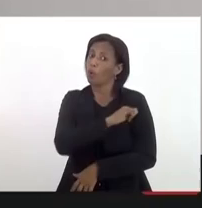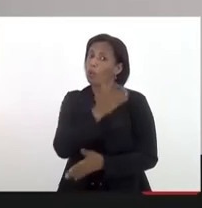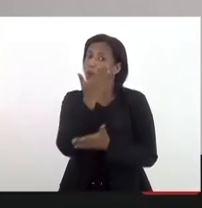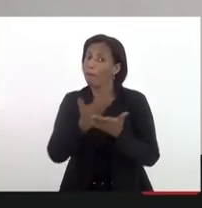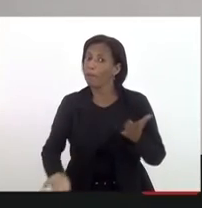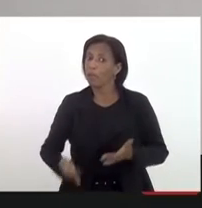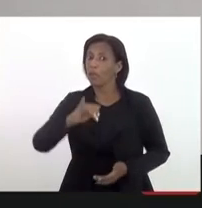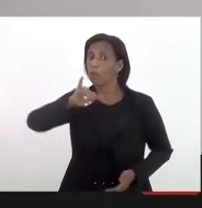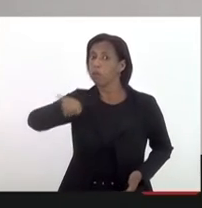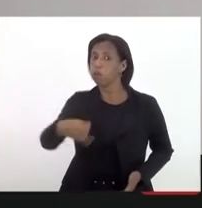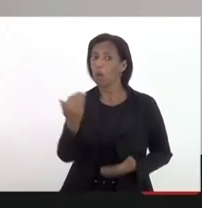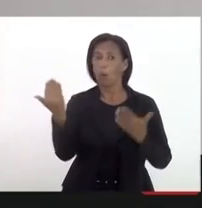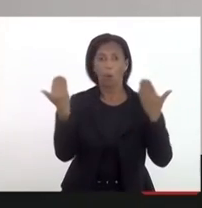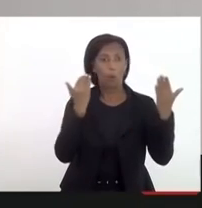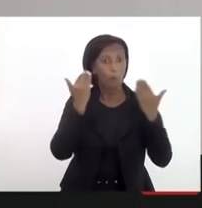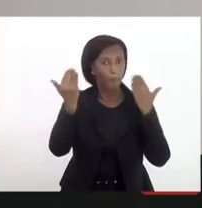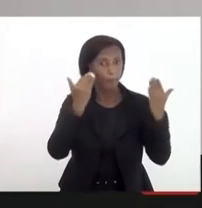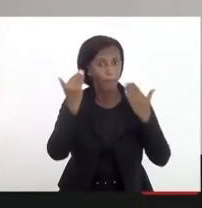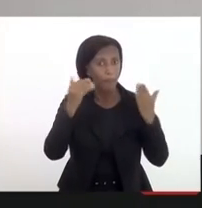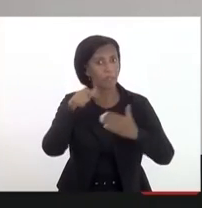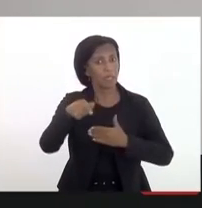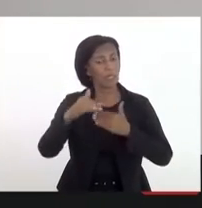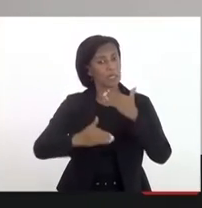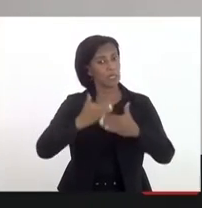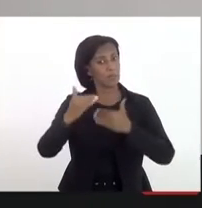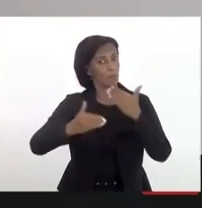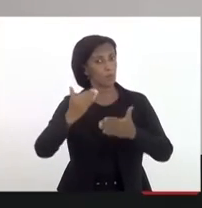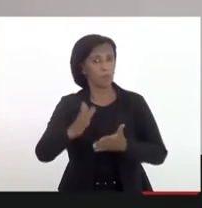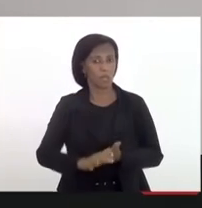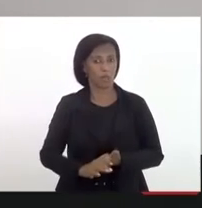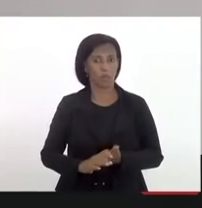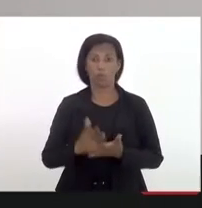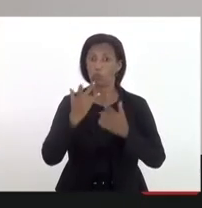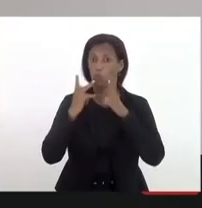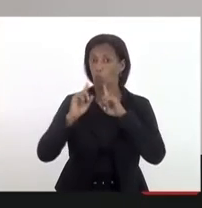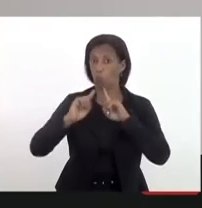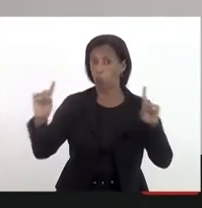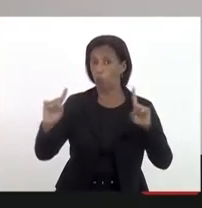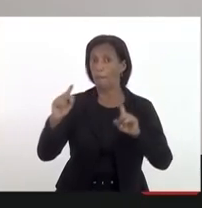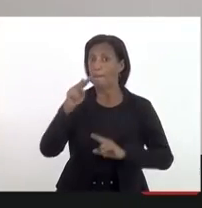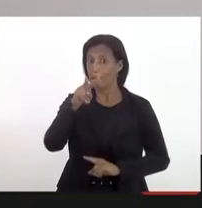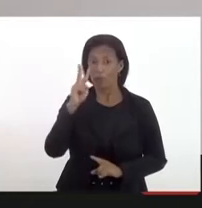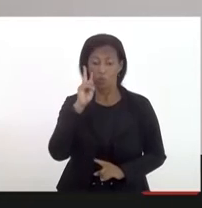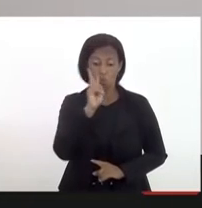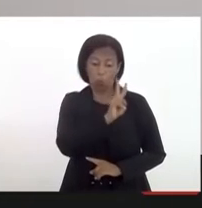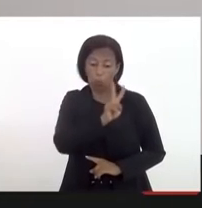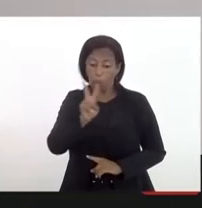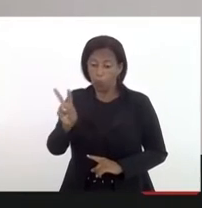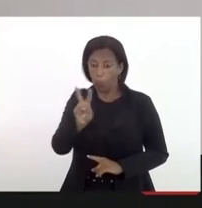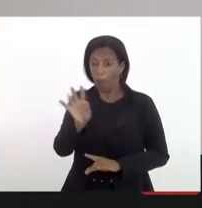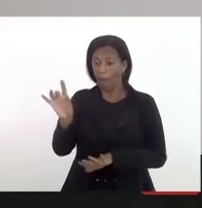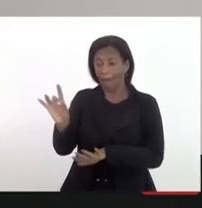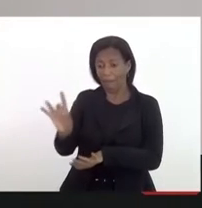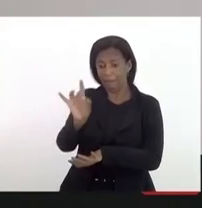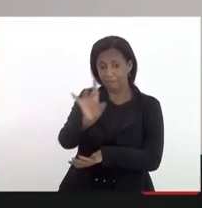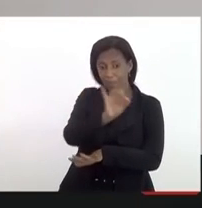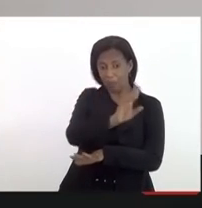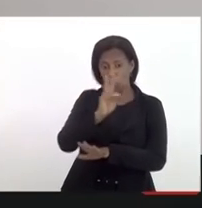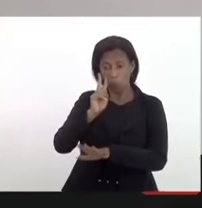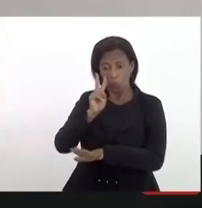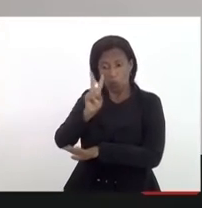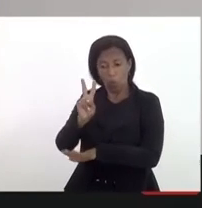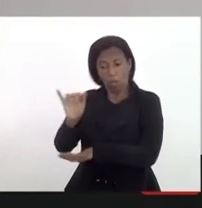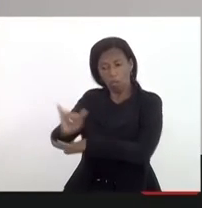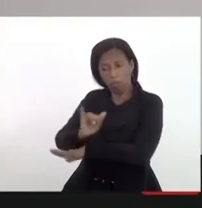a vantagem comparativa nesse processo. Não estou dizendo questionar, mas observar que cada um está olhando